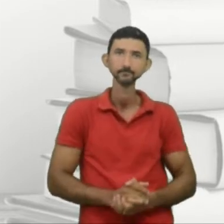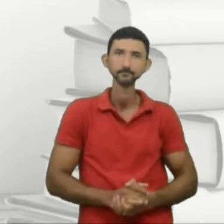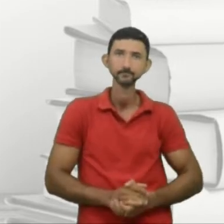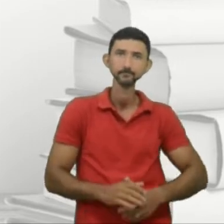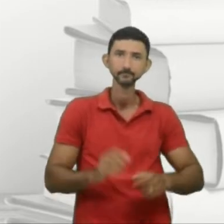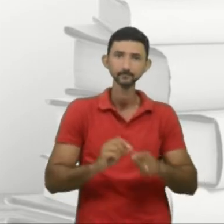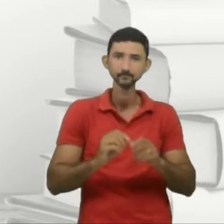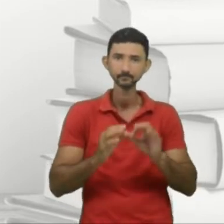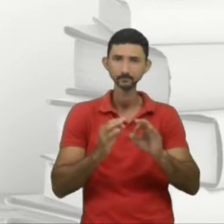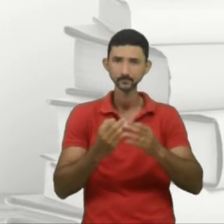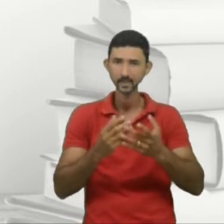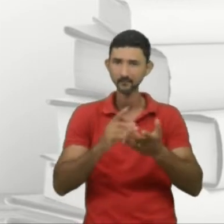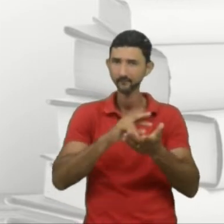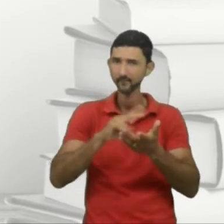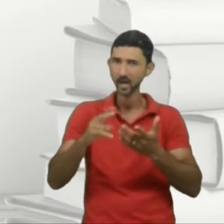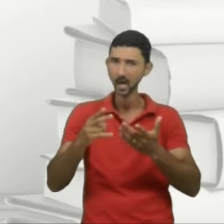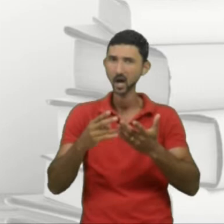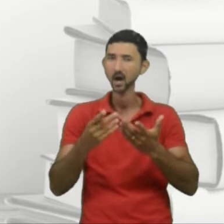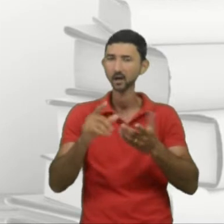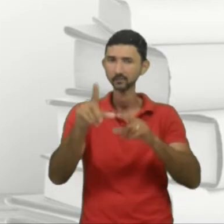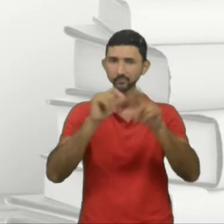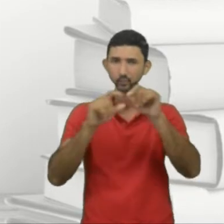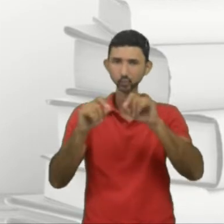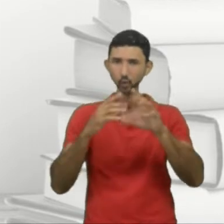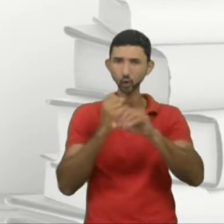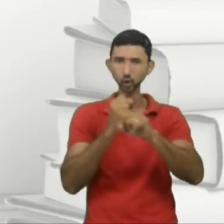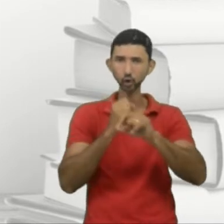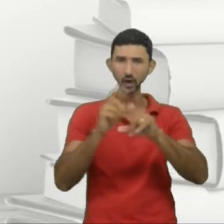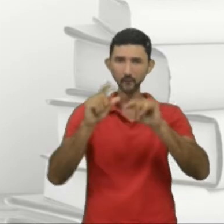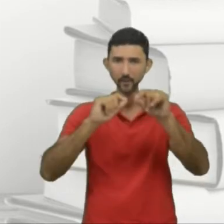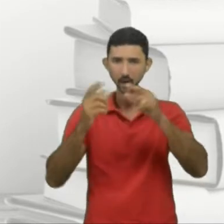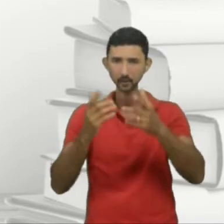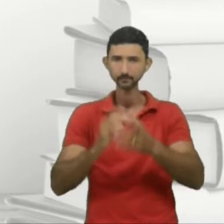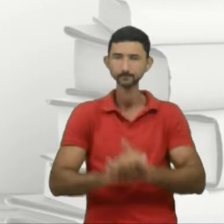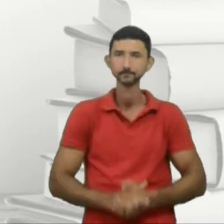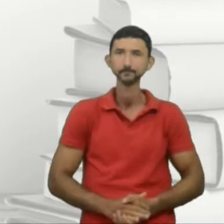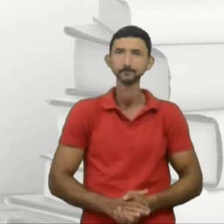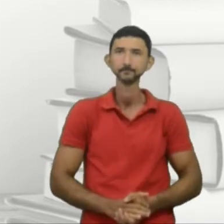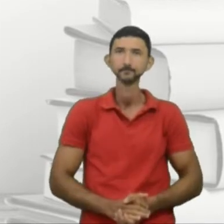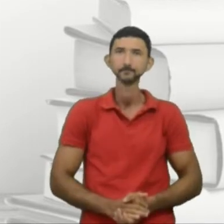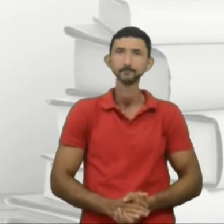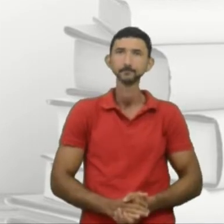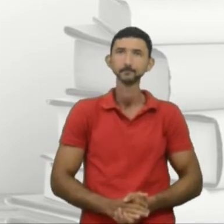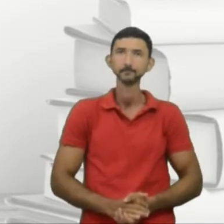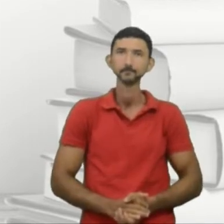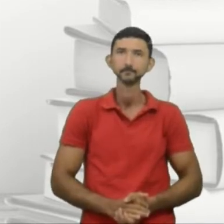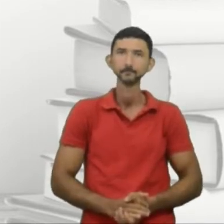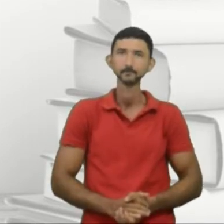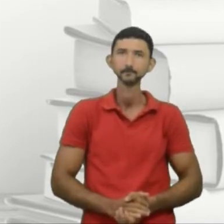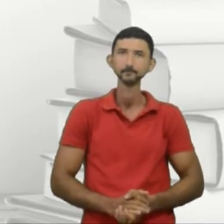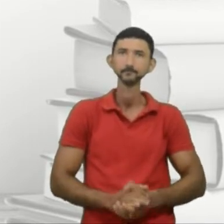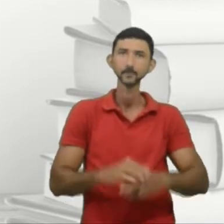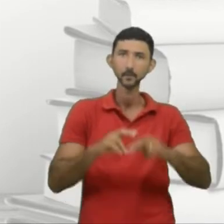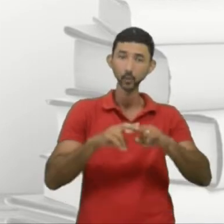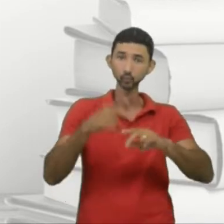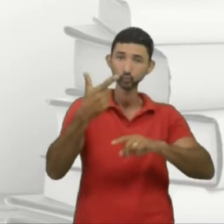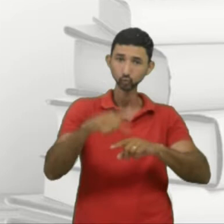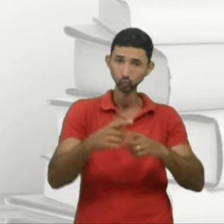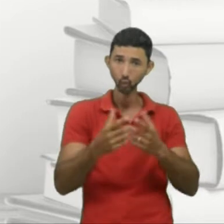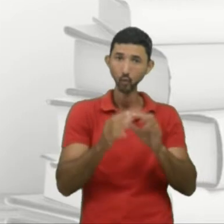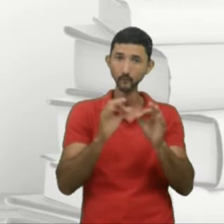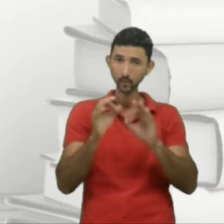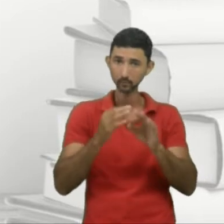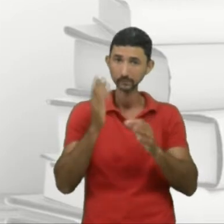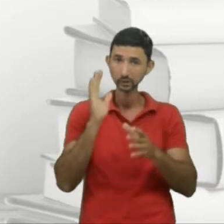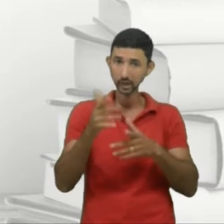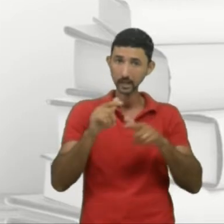o número de possibilidades, número total de possibilidades, certo? Portanto, novamente, como a gente